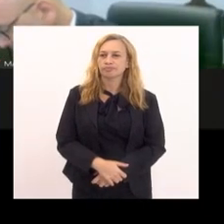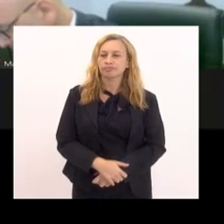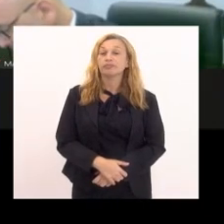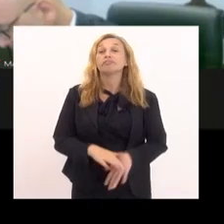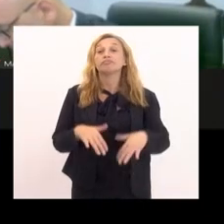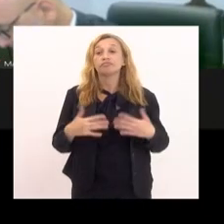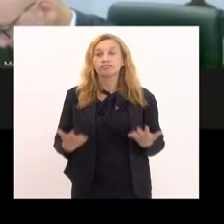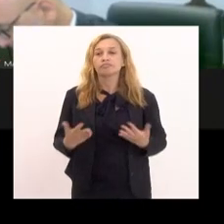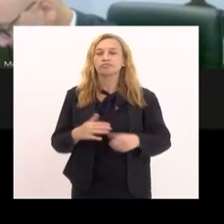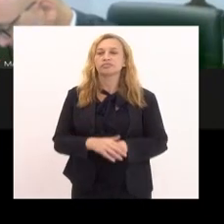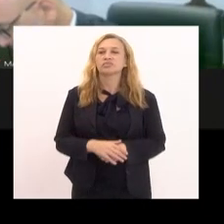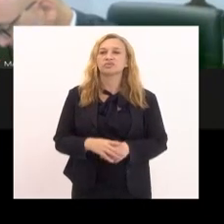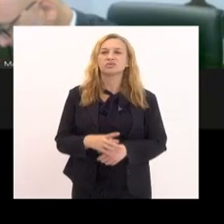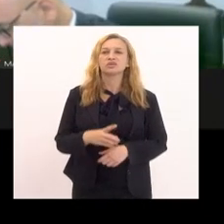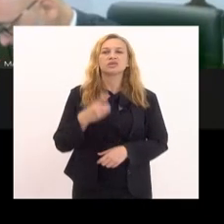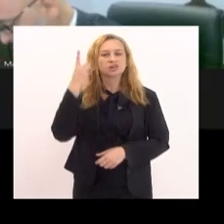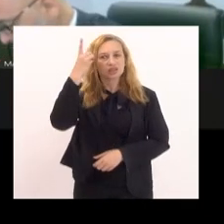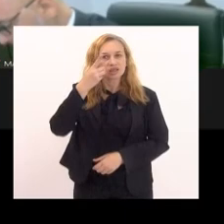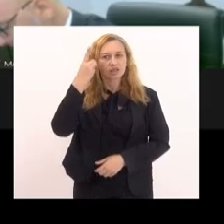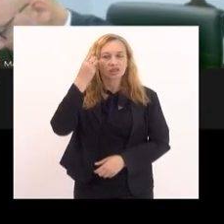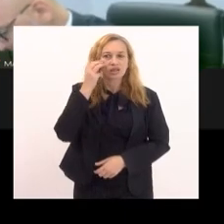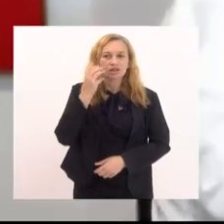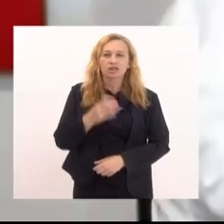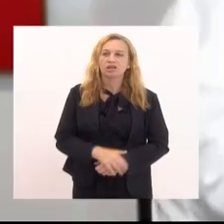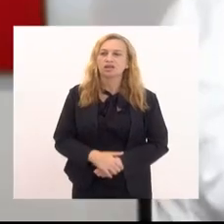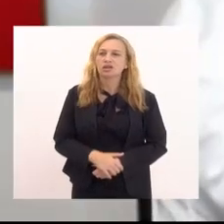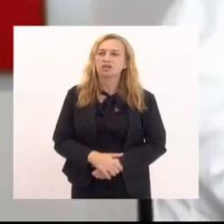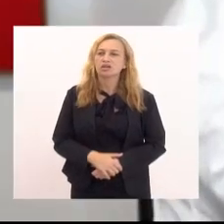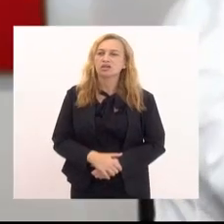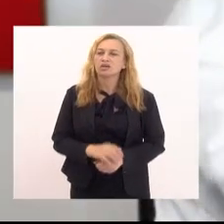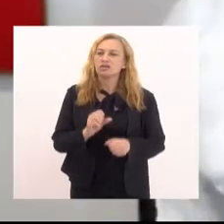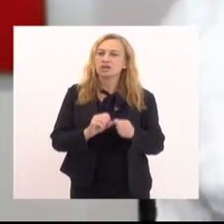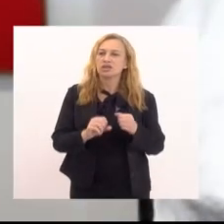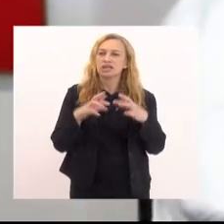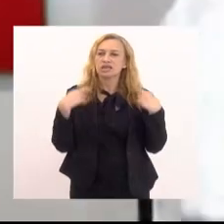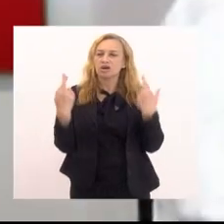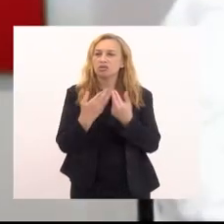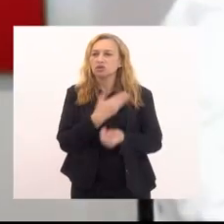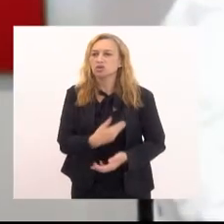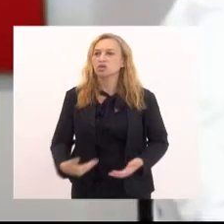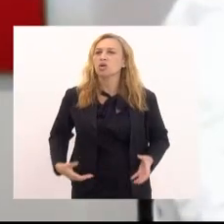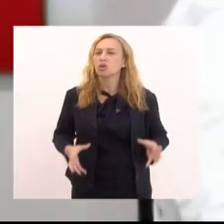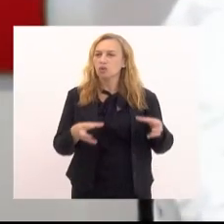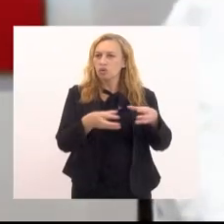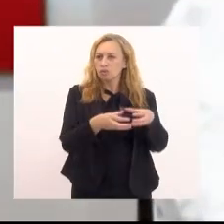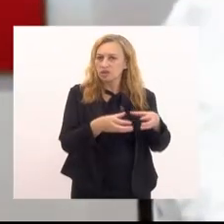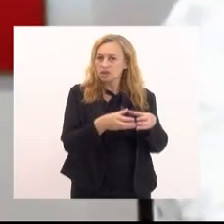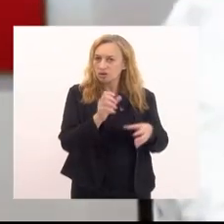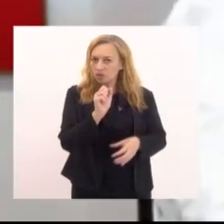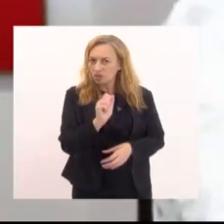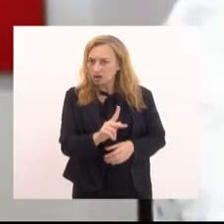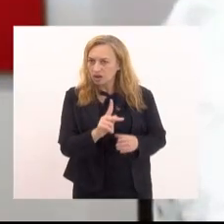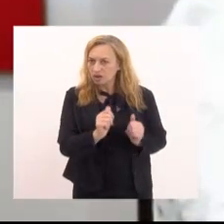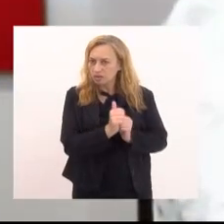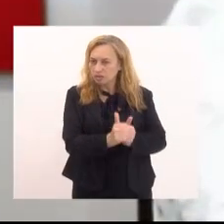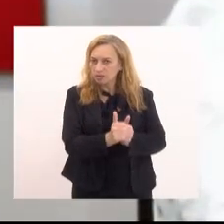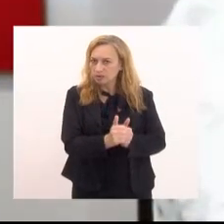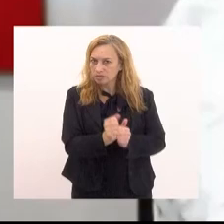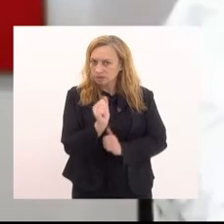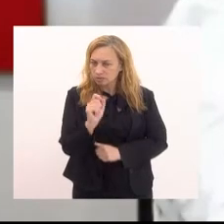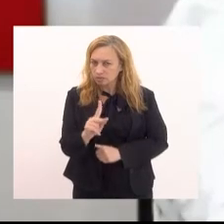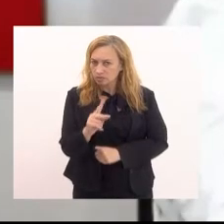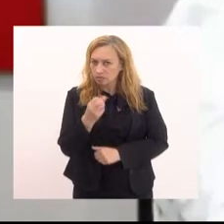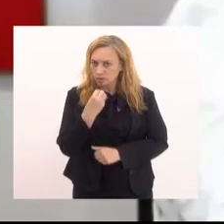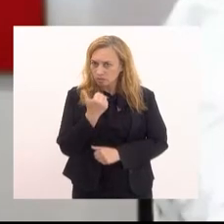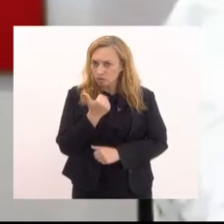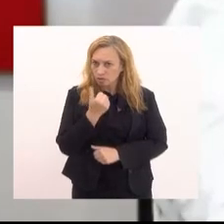Então, o Valdec, vamos realizar essa audiência através da comissão, tá bom? De acompanhamento. De tá bom,